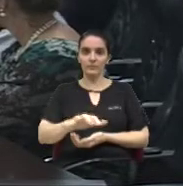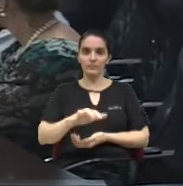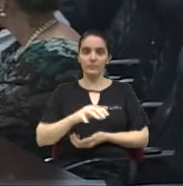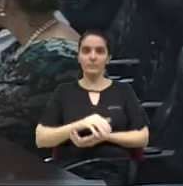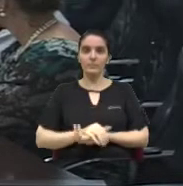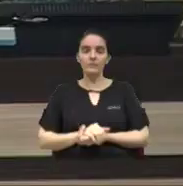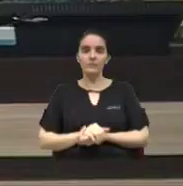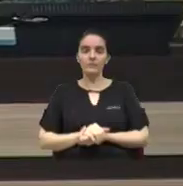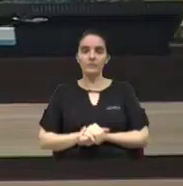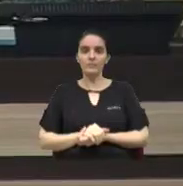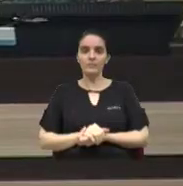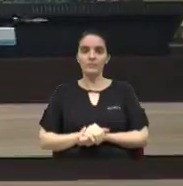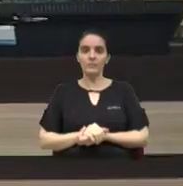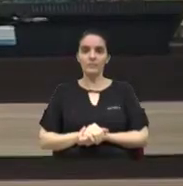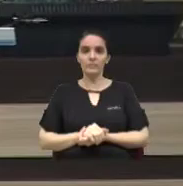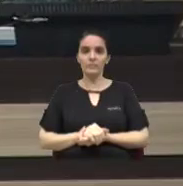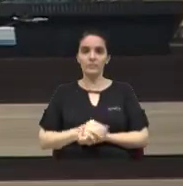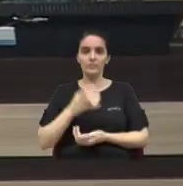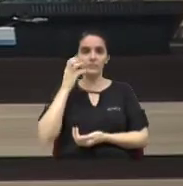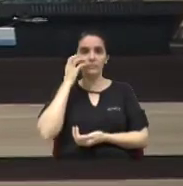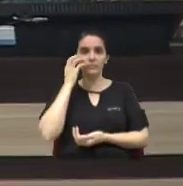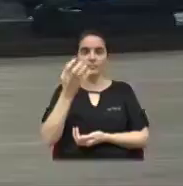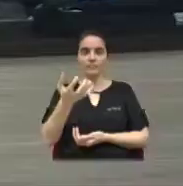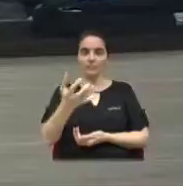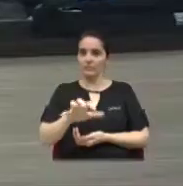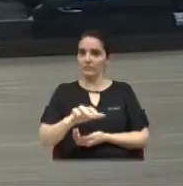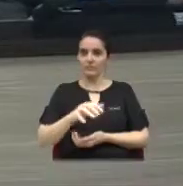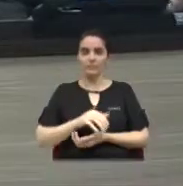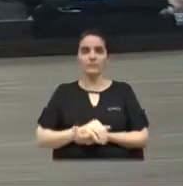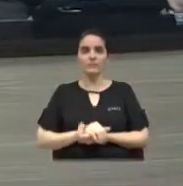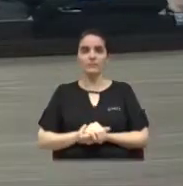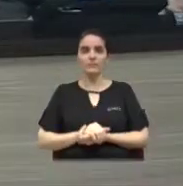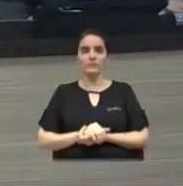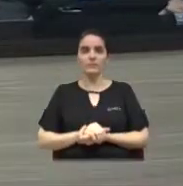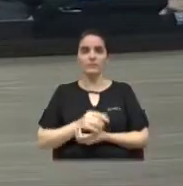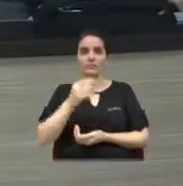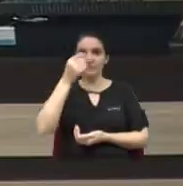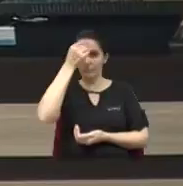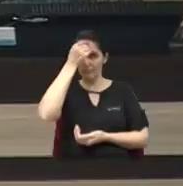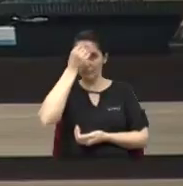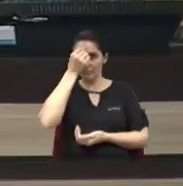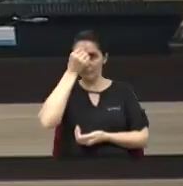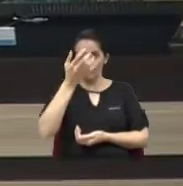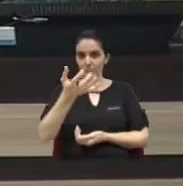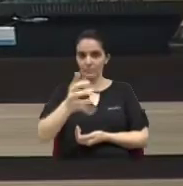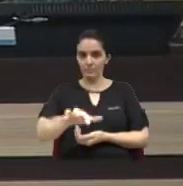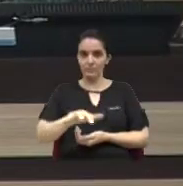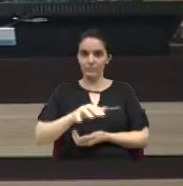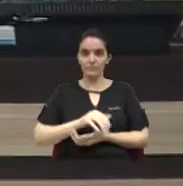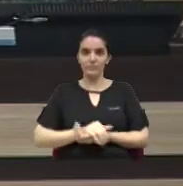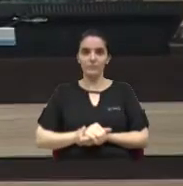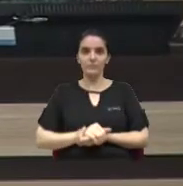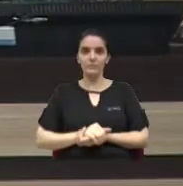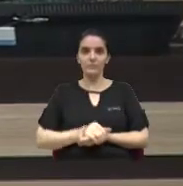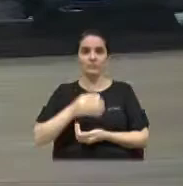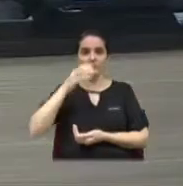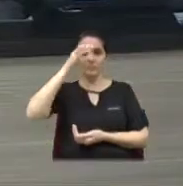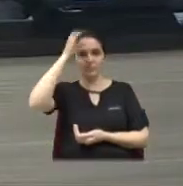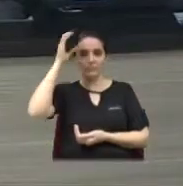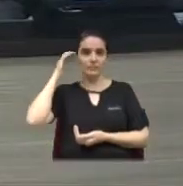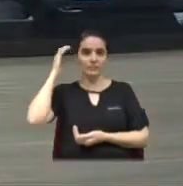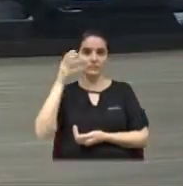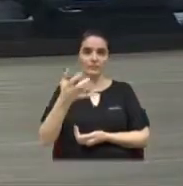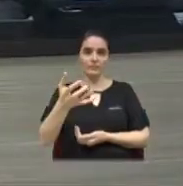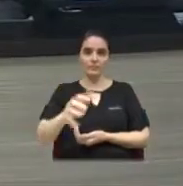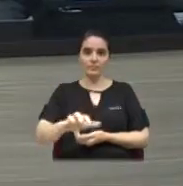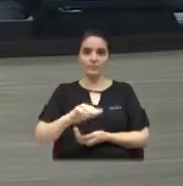Dispenso. Marcelo Rossi. Dispenso. Rafael Camargo. Dispenso. Carolina Pontes.